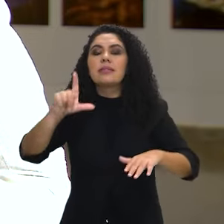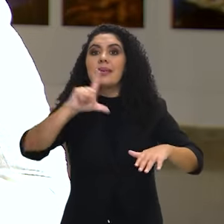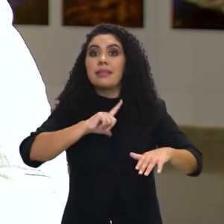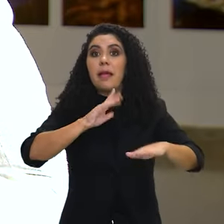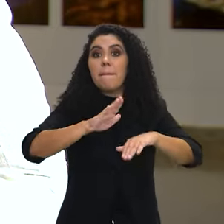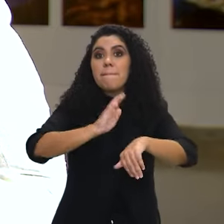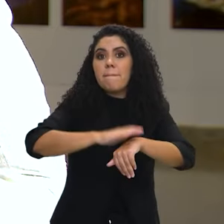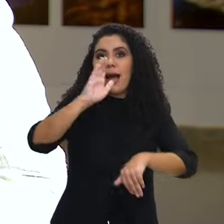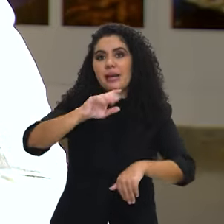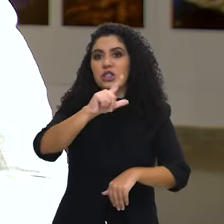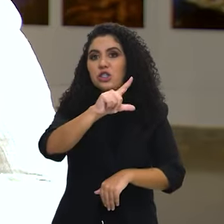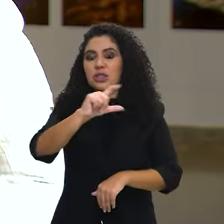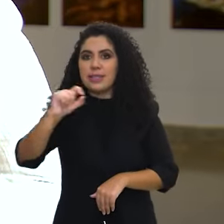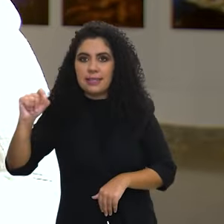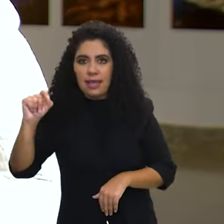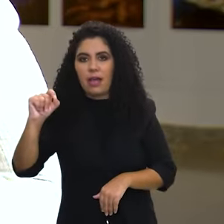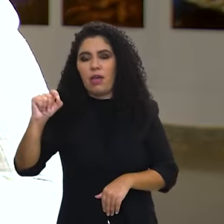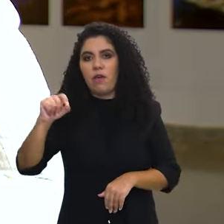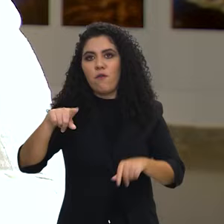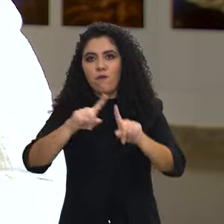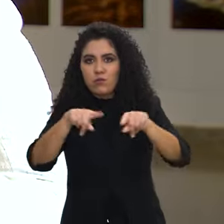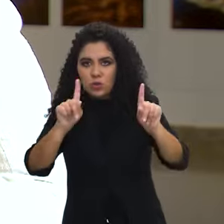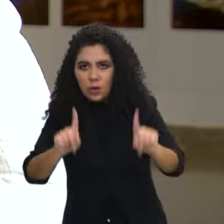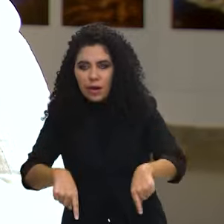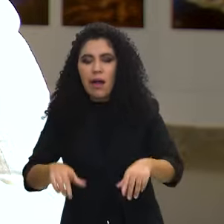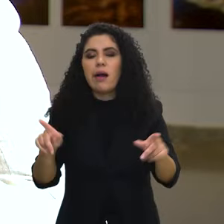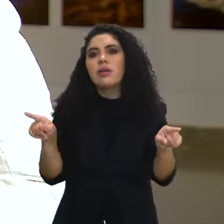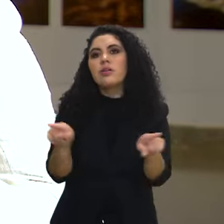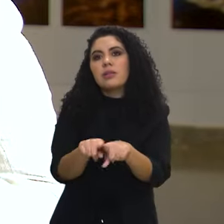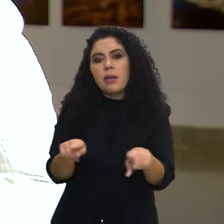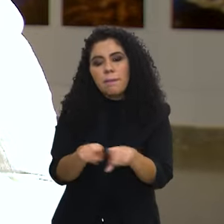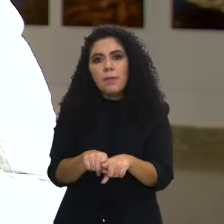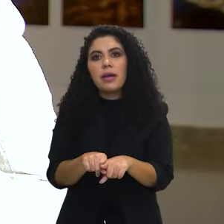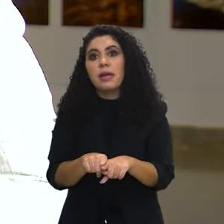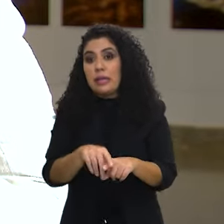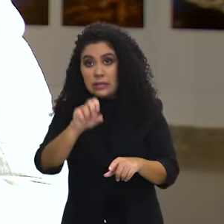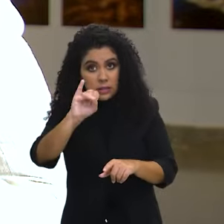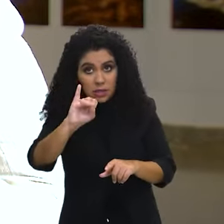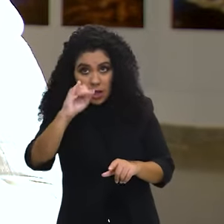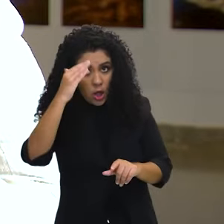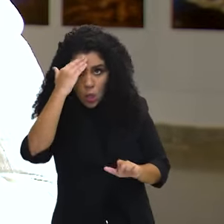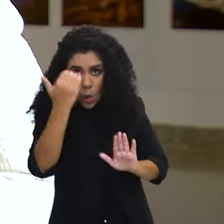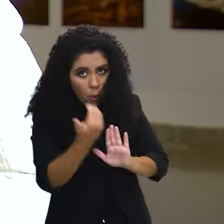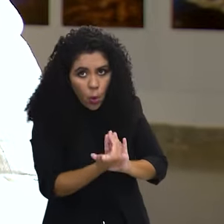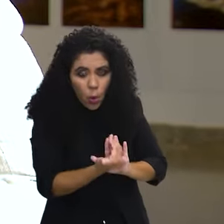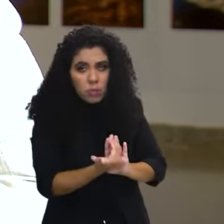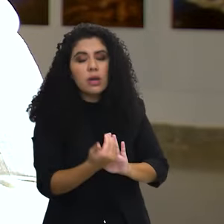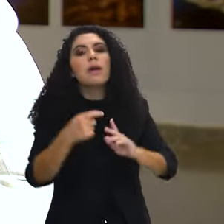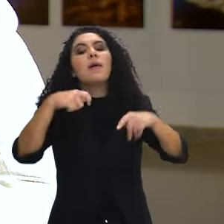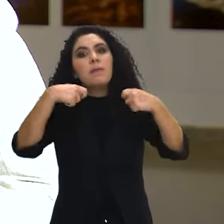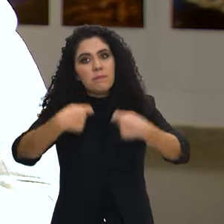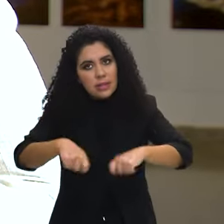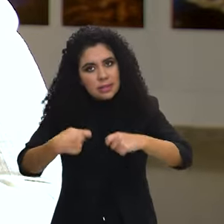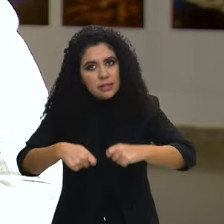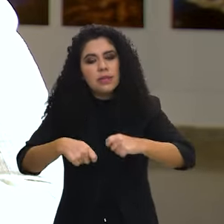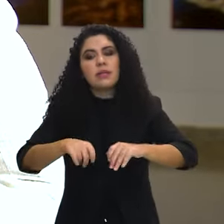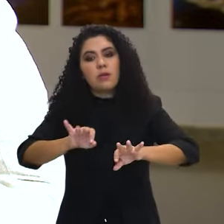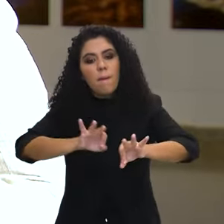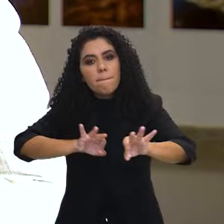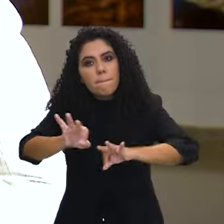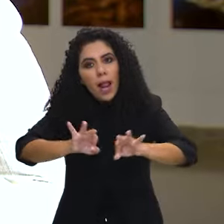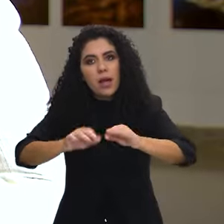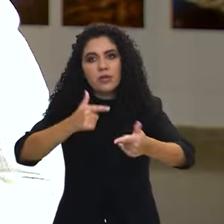100 funcionários né Nós temos se não cumpre tem que fazer um plano de